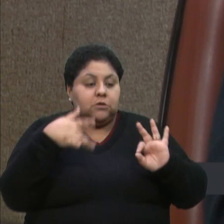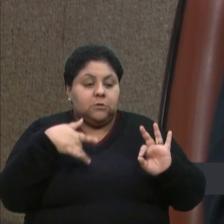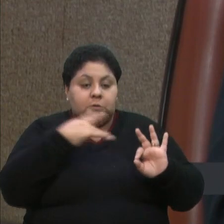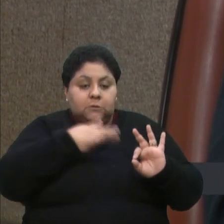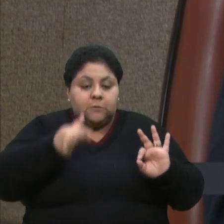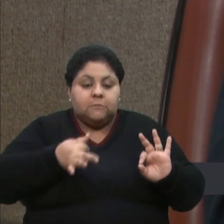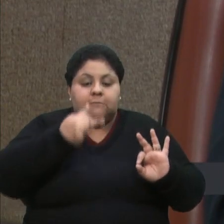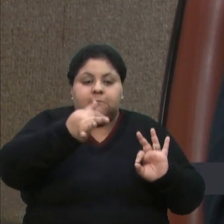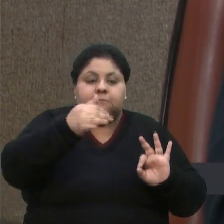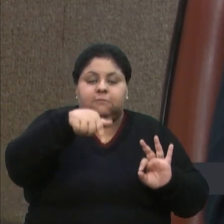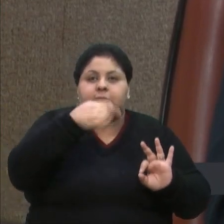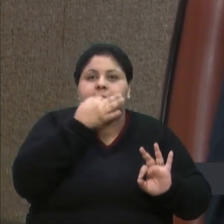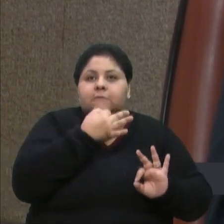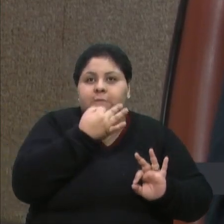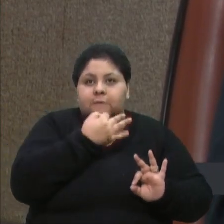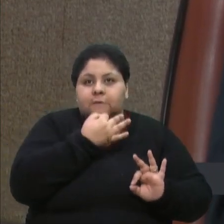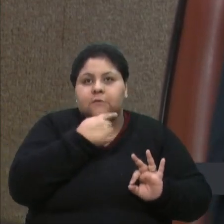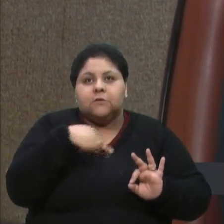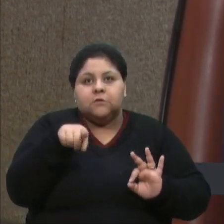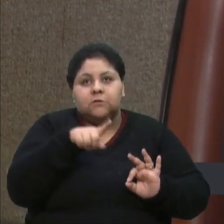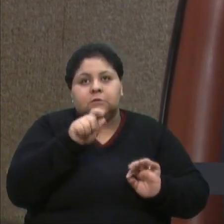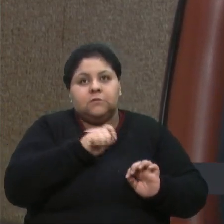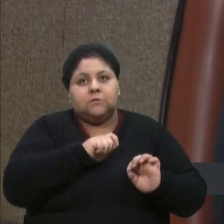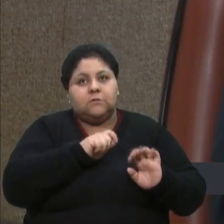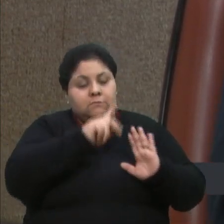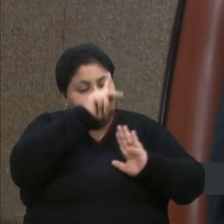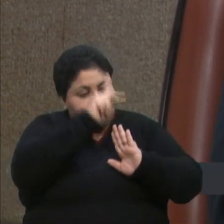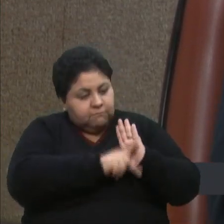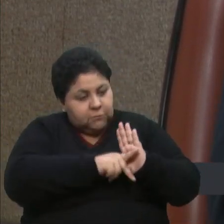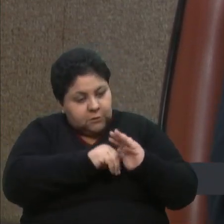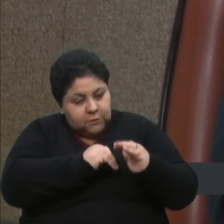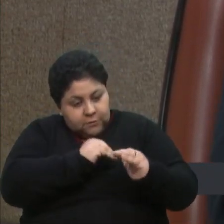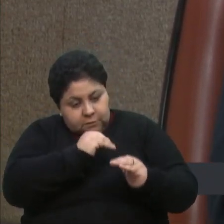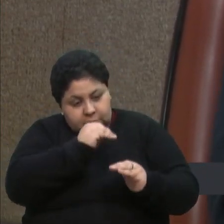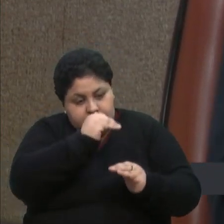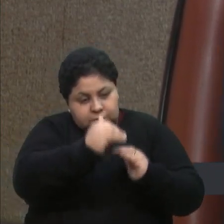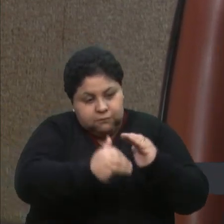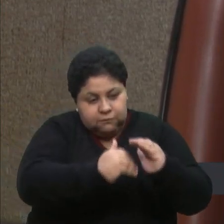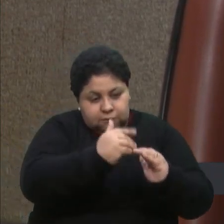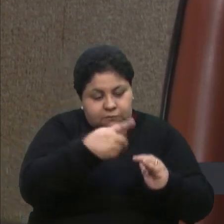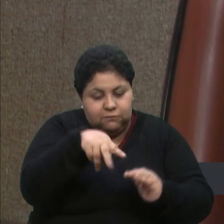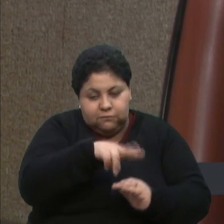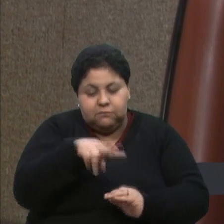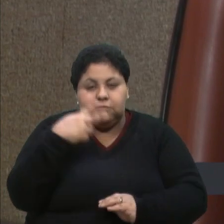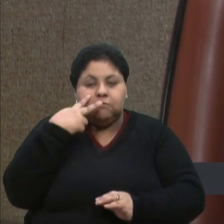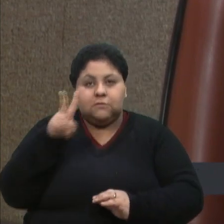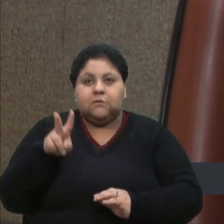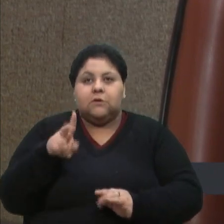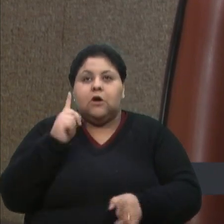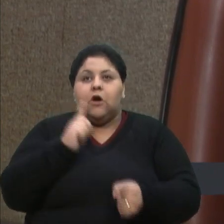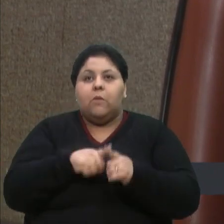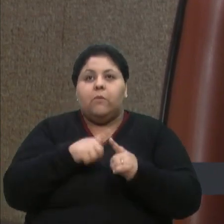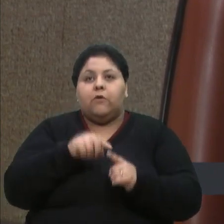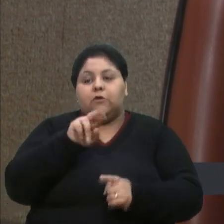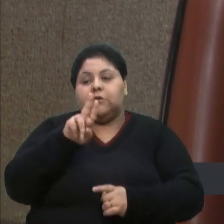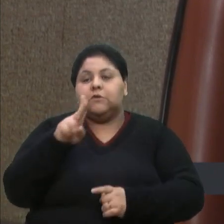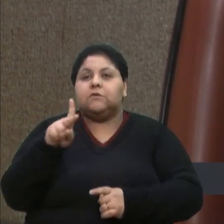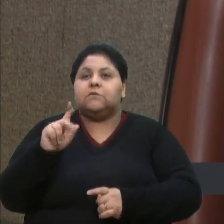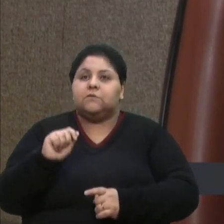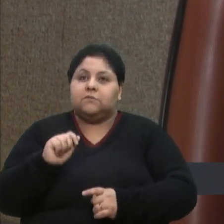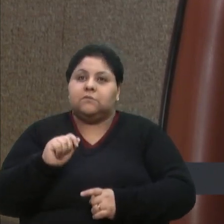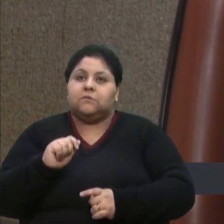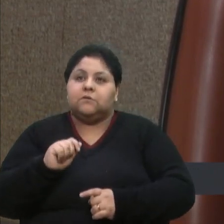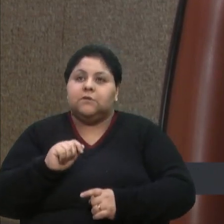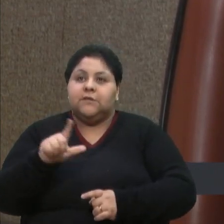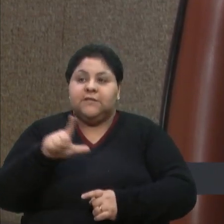para Caxias do Sul. A gente precisa fazer um planejamento a longo prazo, a gente está vendo isso. Porque se as UPAs estão com